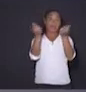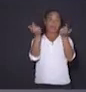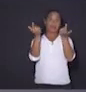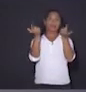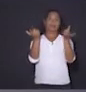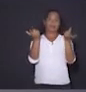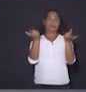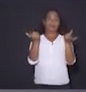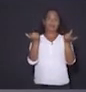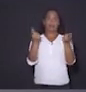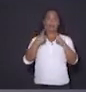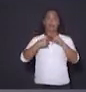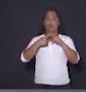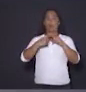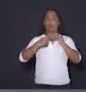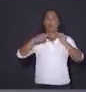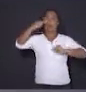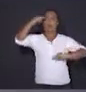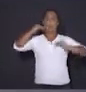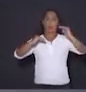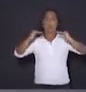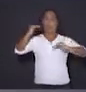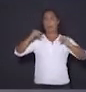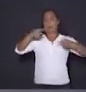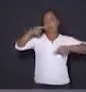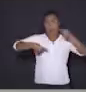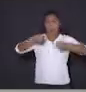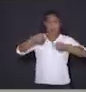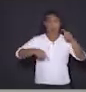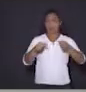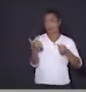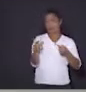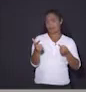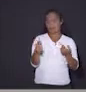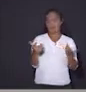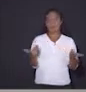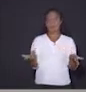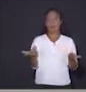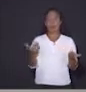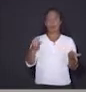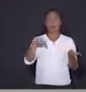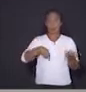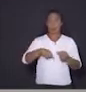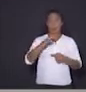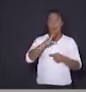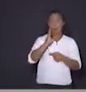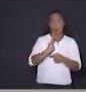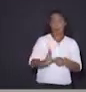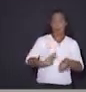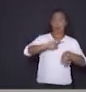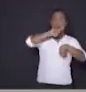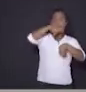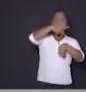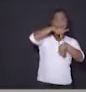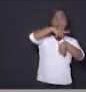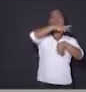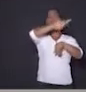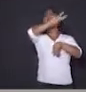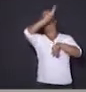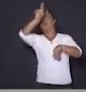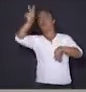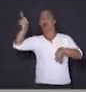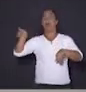oferecem porque não há competição etc mas já existem tanto no brasil como em outros países do mundo em vários